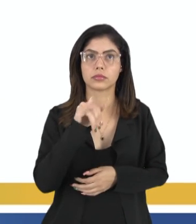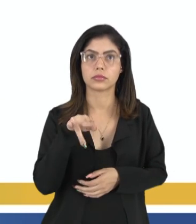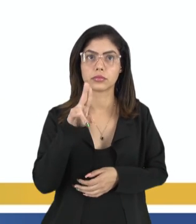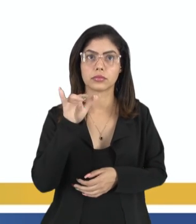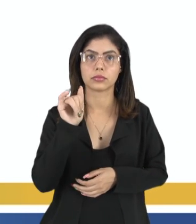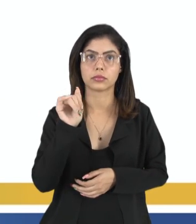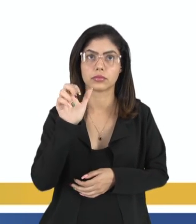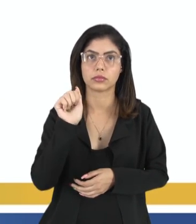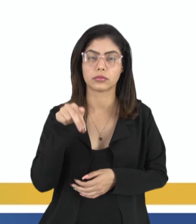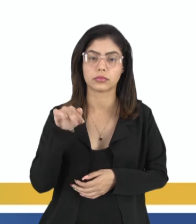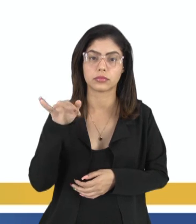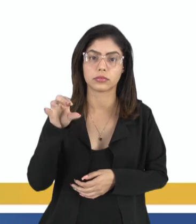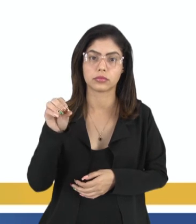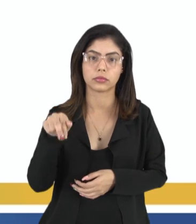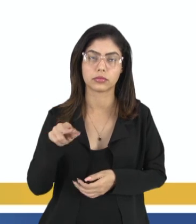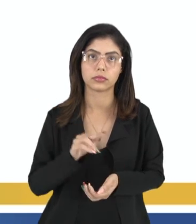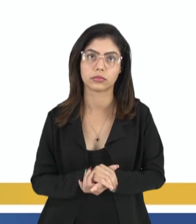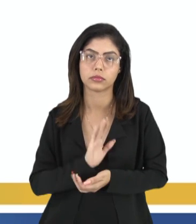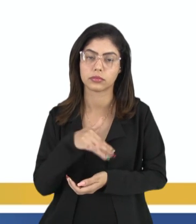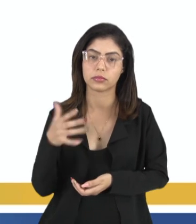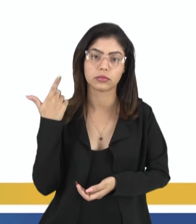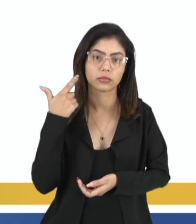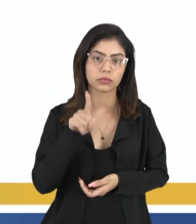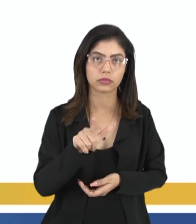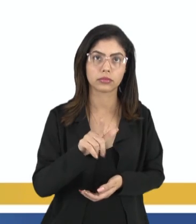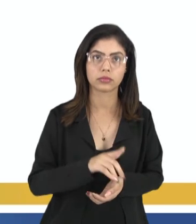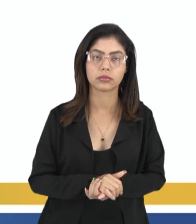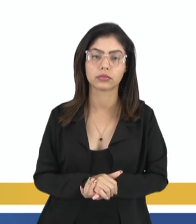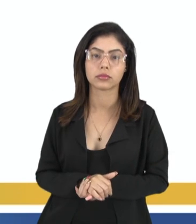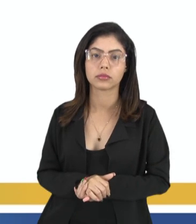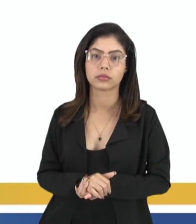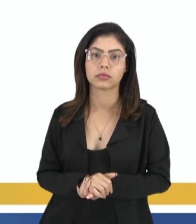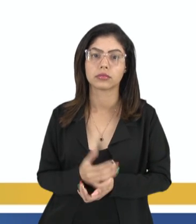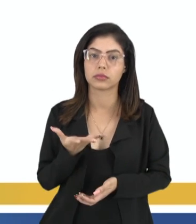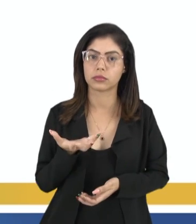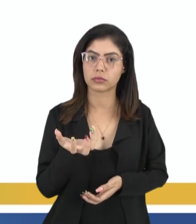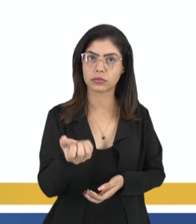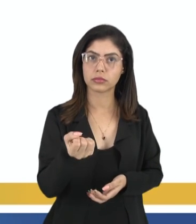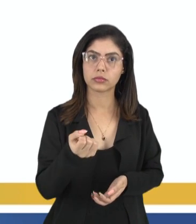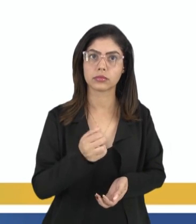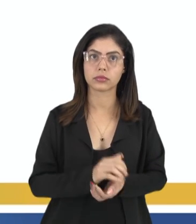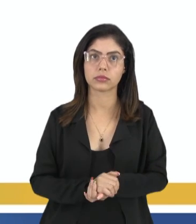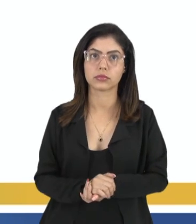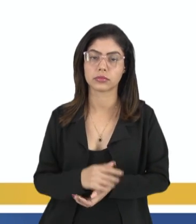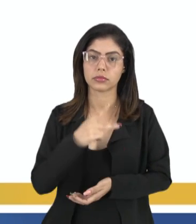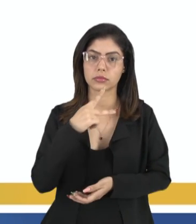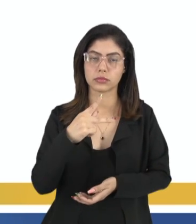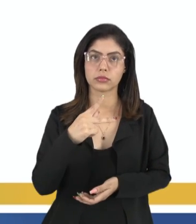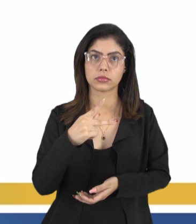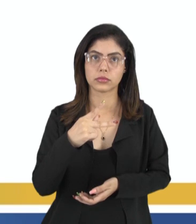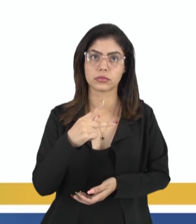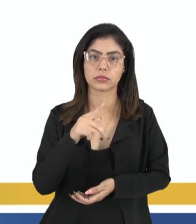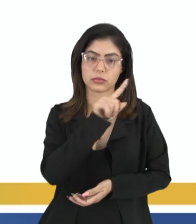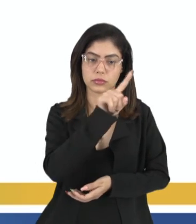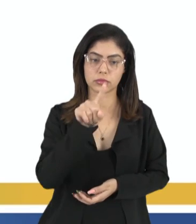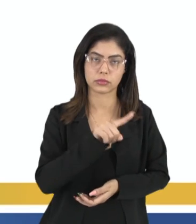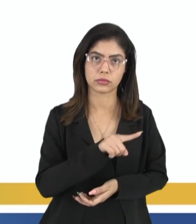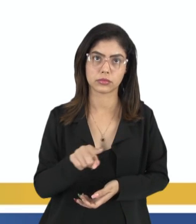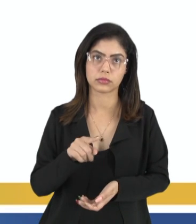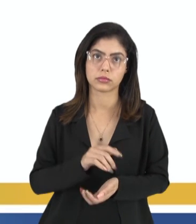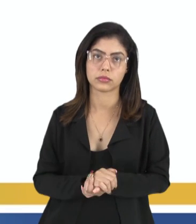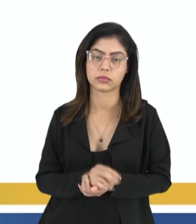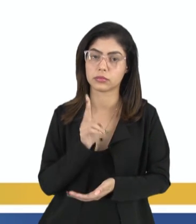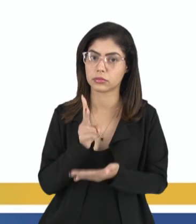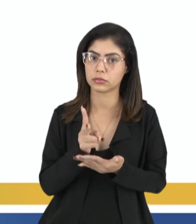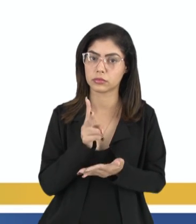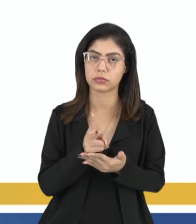tem um ânion. Ânion é quando ele ganha, recebe elétrons. Então, a gente tem aqui, ó, que P é igual a Z,